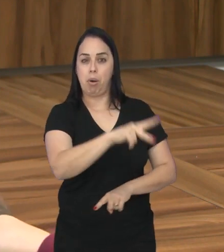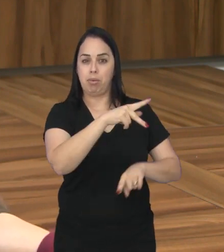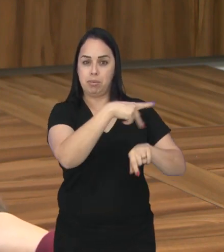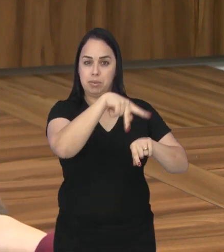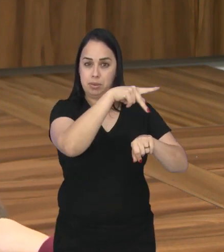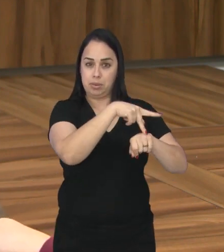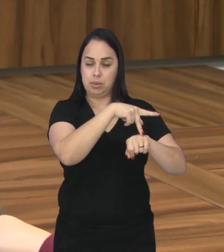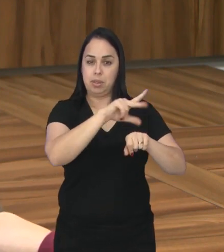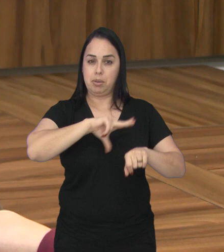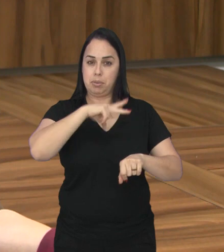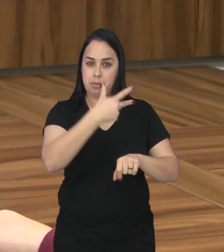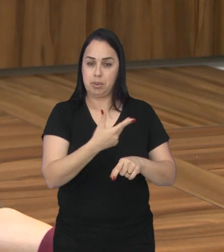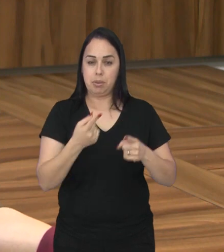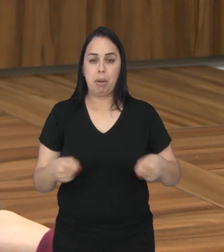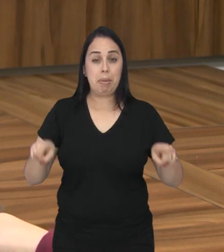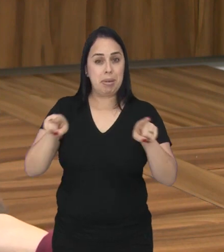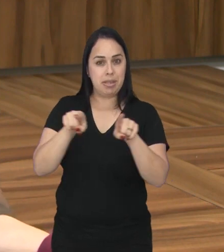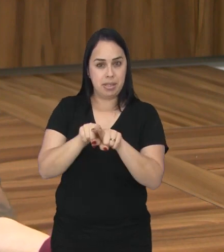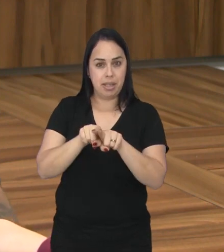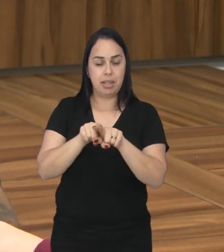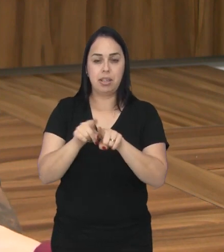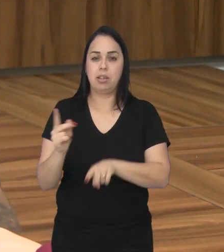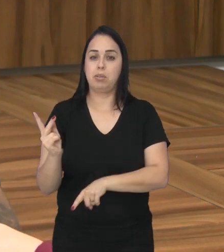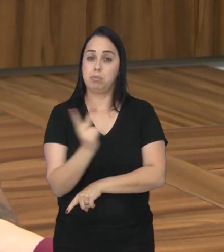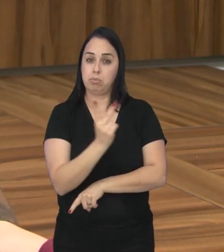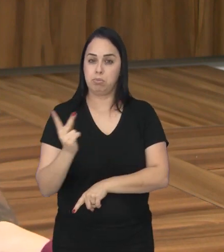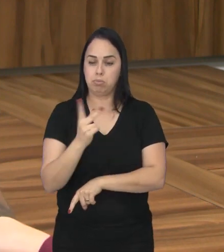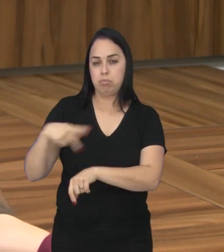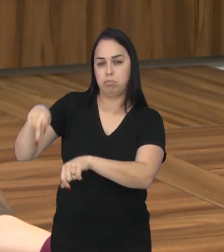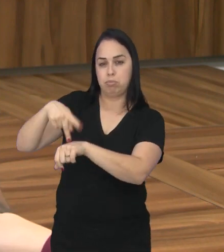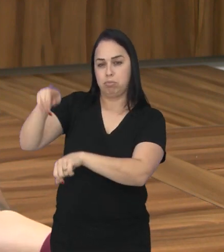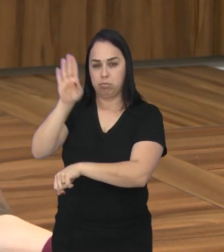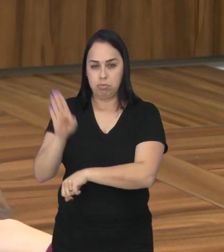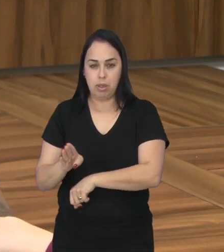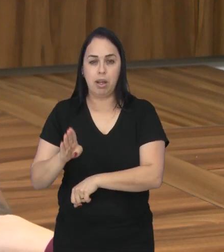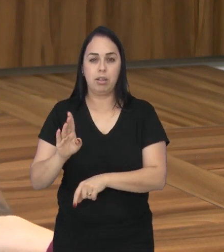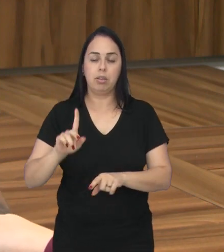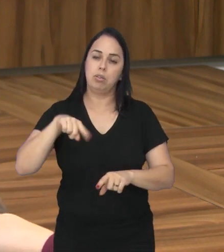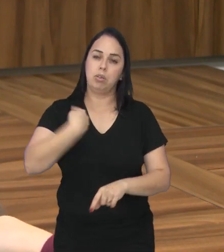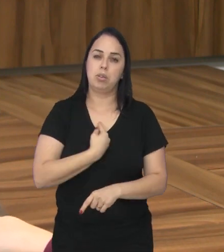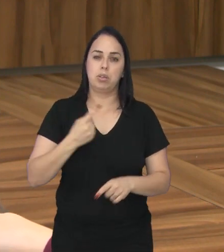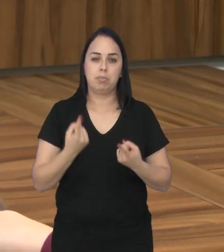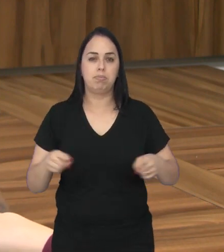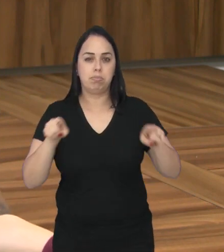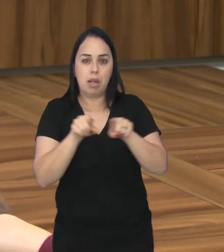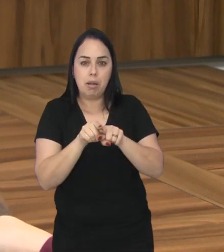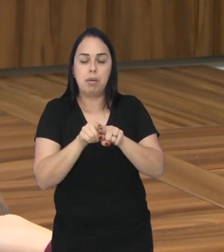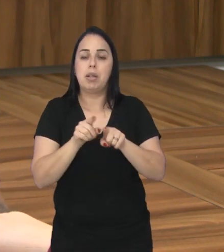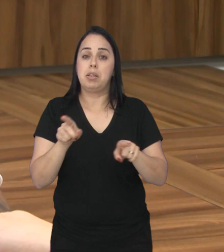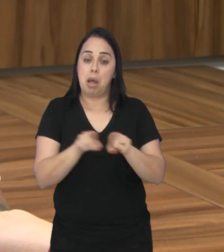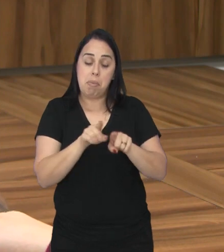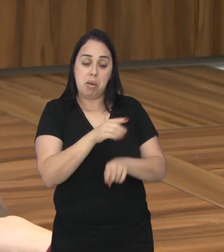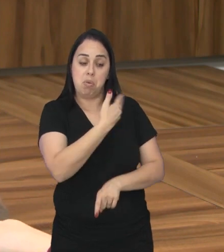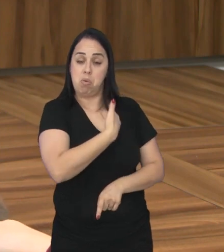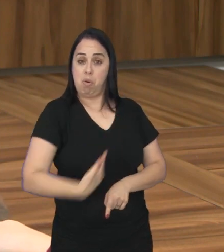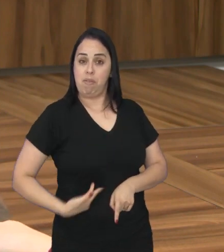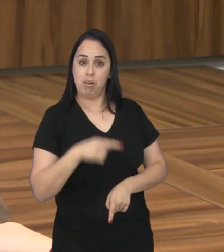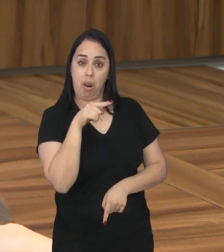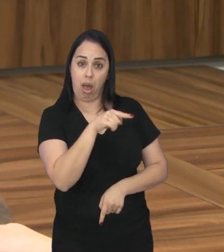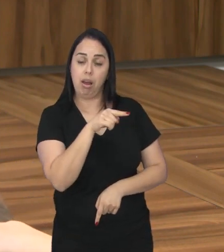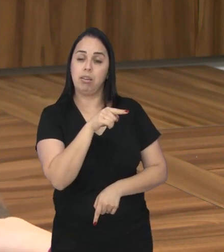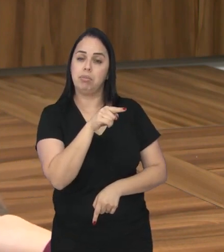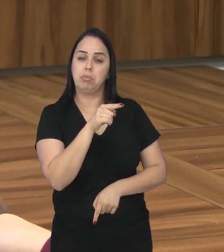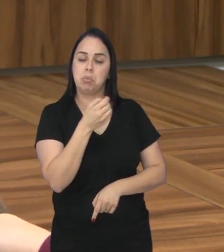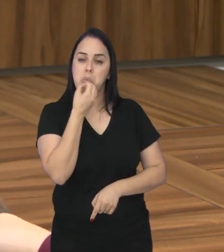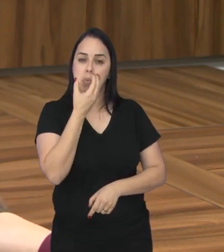é uma parceria da liga de tra aqui do Brasil que tem uma relação com a ilha da madeira e criamos aí uma relação muito boa com o governo da Ilha